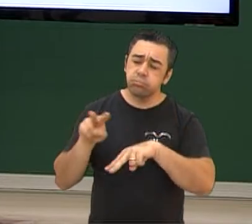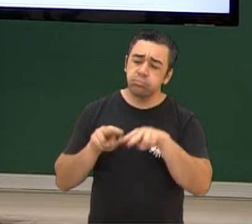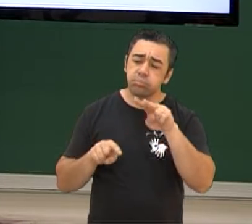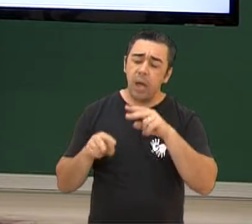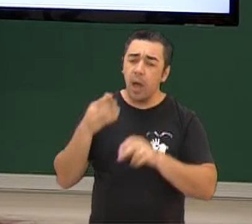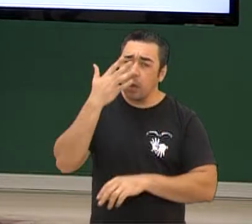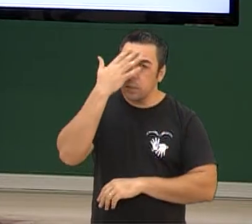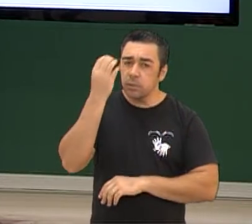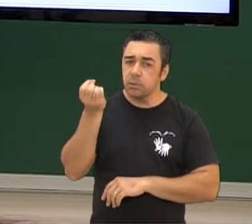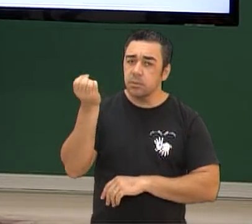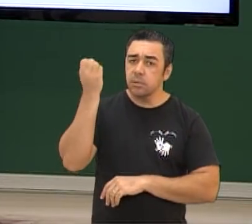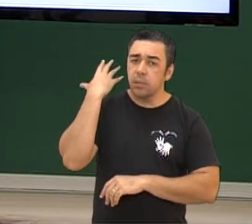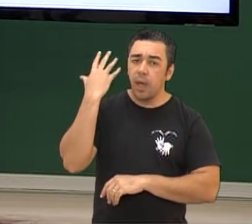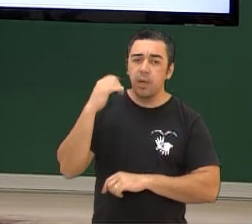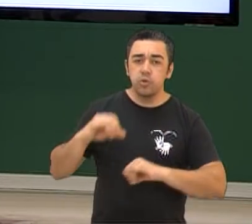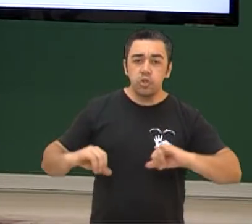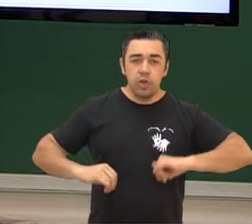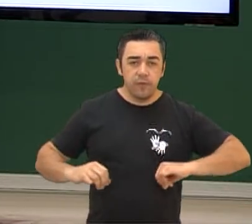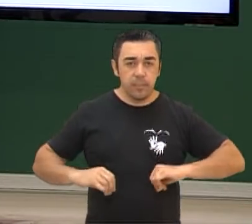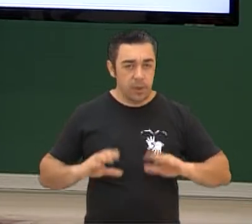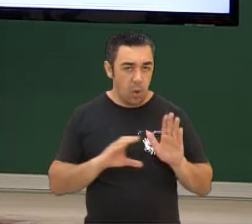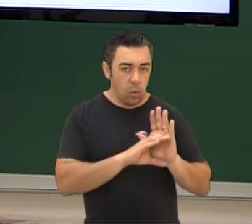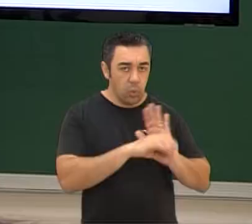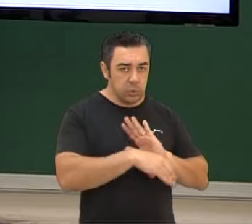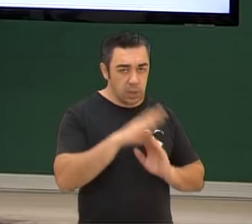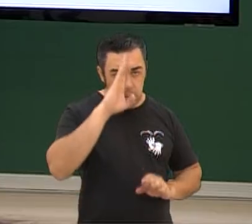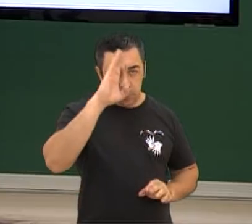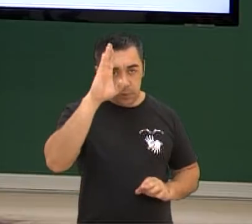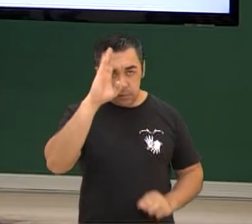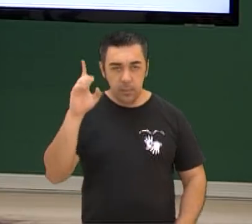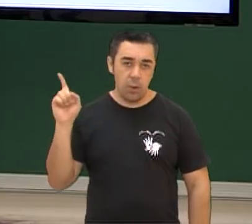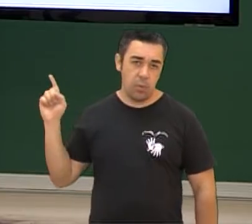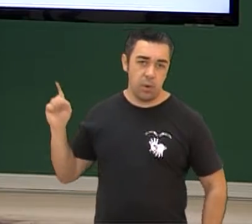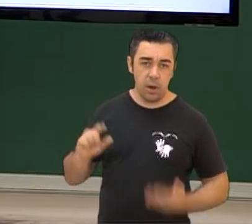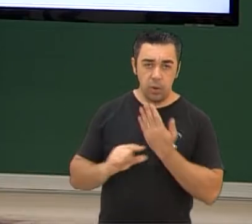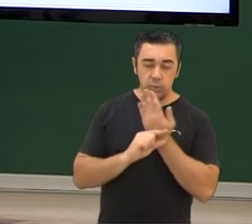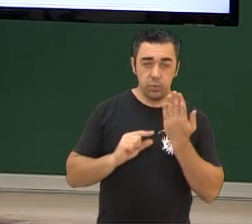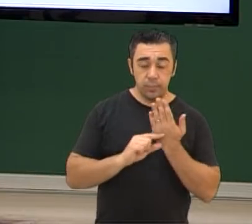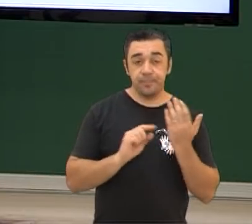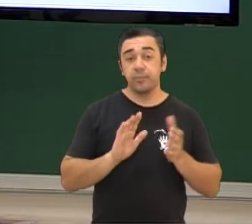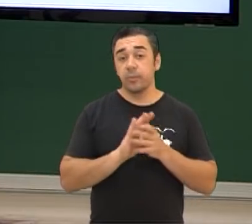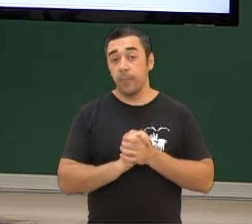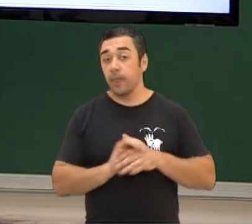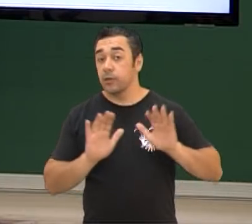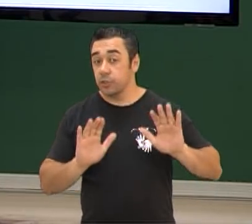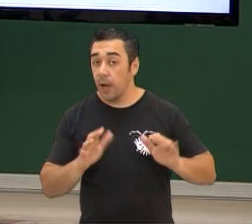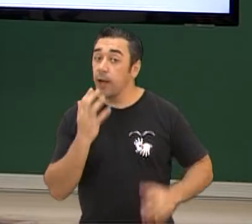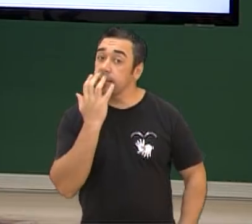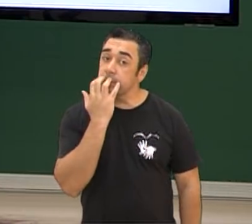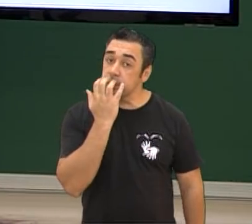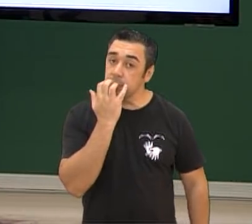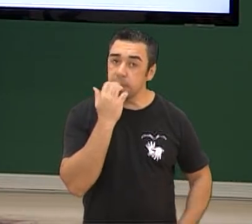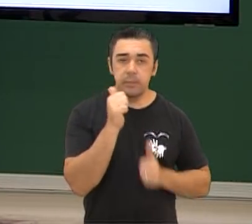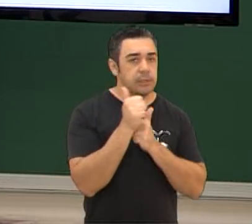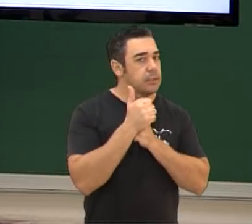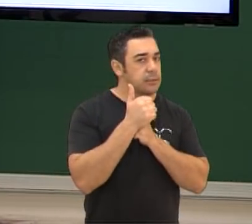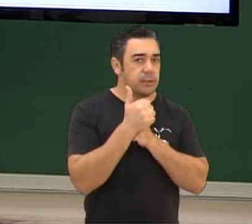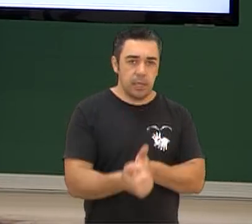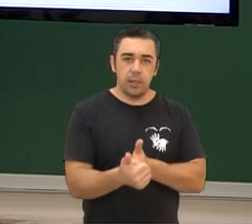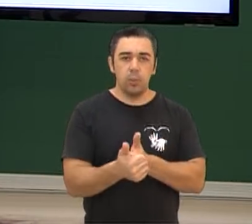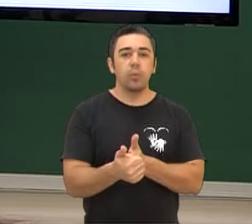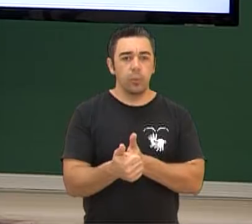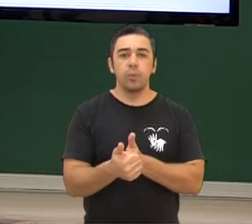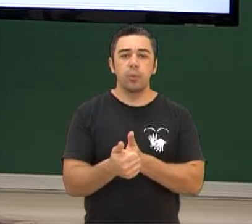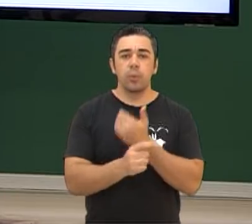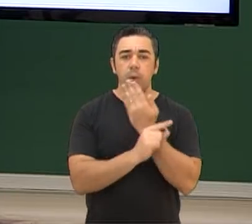sofrimento através da obra de arte, né? Os conceitos principais da filosofia do Schopenhauer. Nietzsche foi um schopenhaueriano durante muito tempo, só